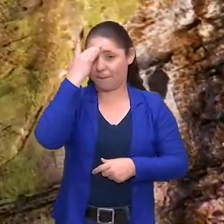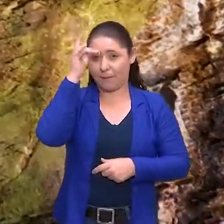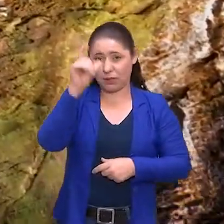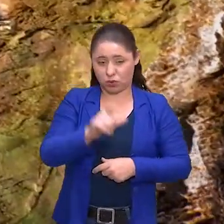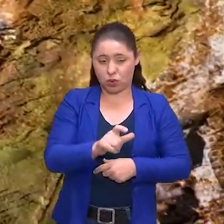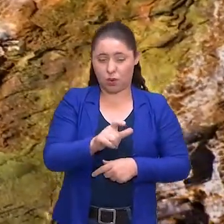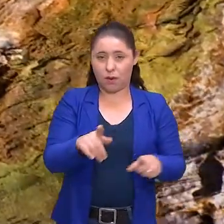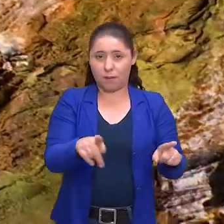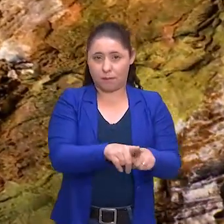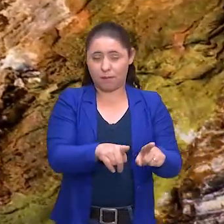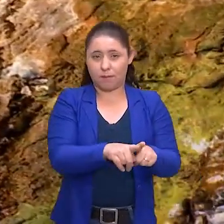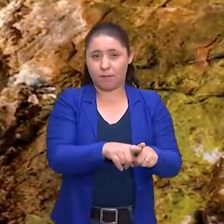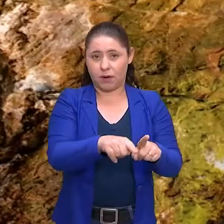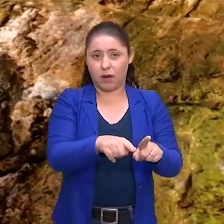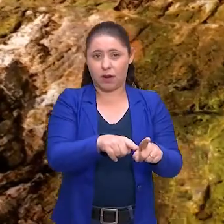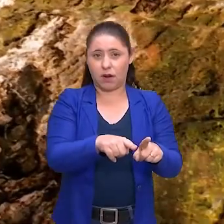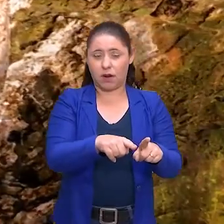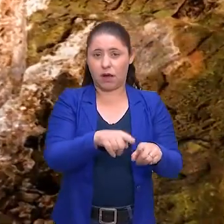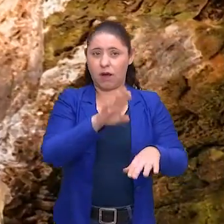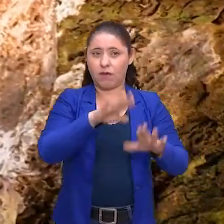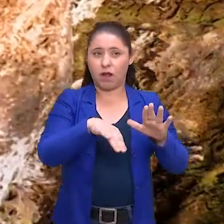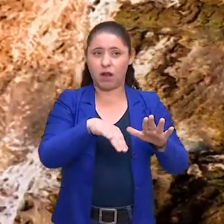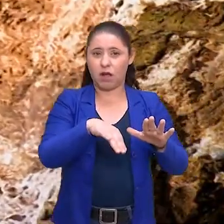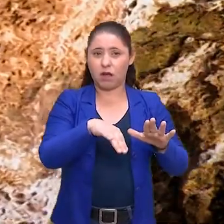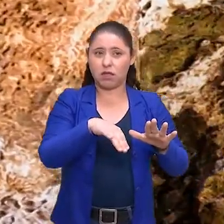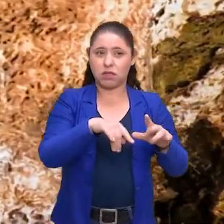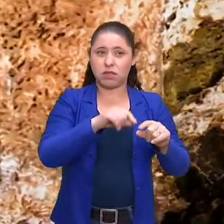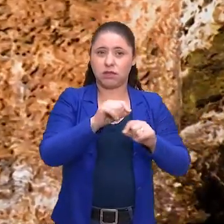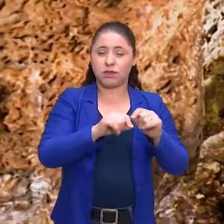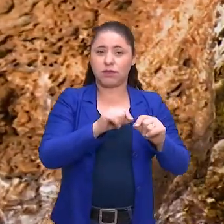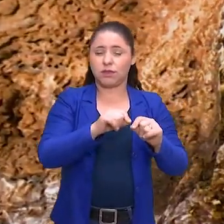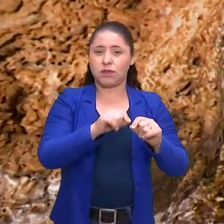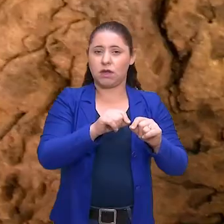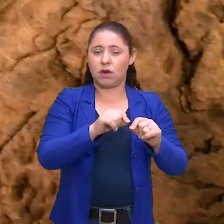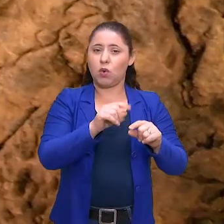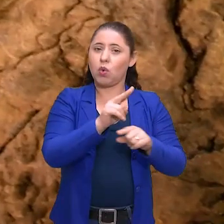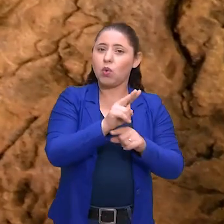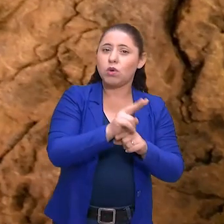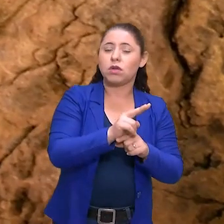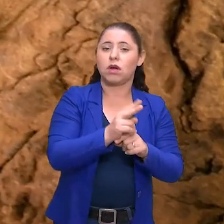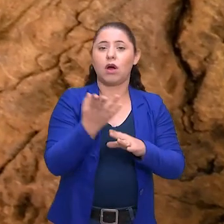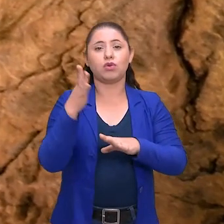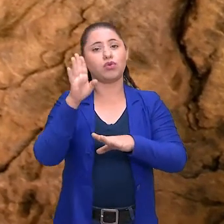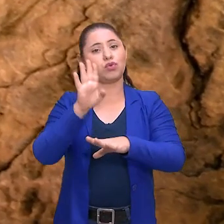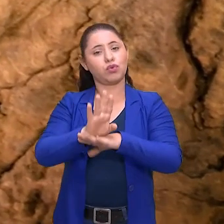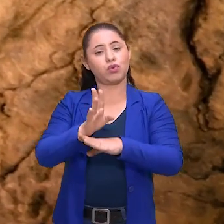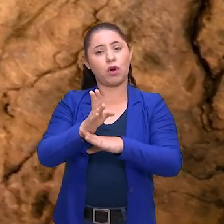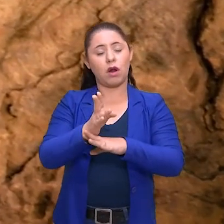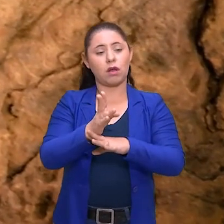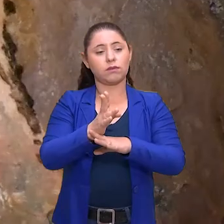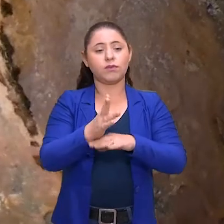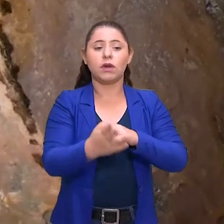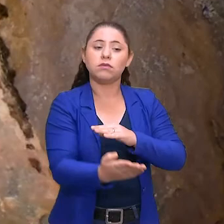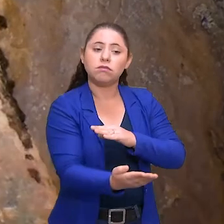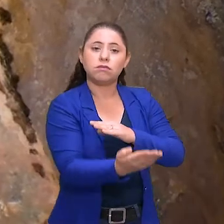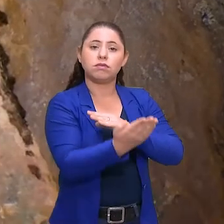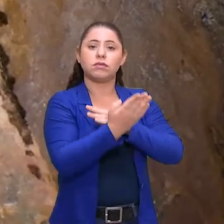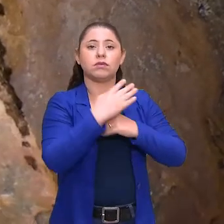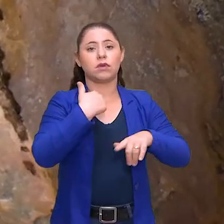que tem a pessoa ali que para ir lá, ele geralmente está vendo, ele está indo lá e ajudando a gente a